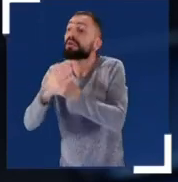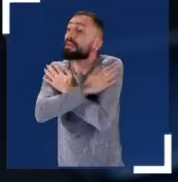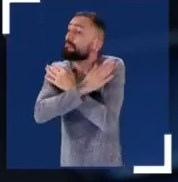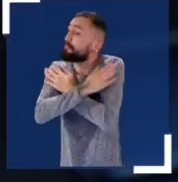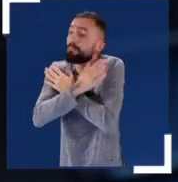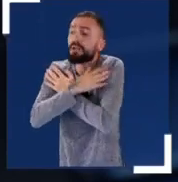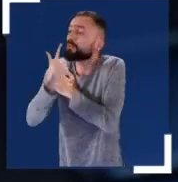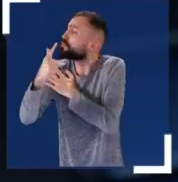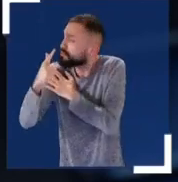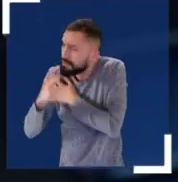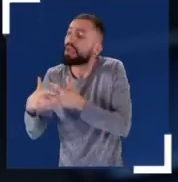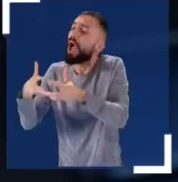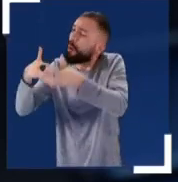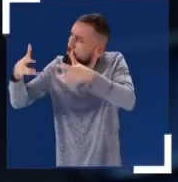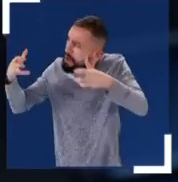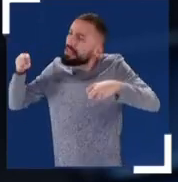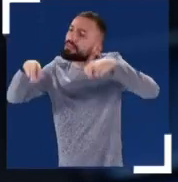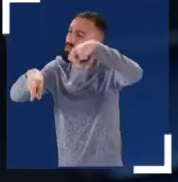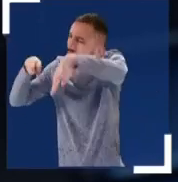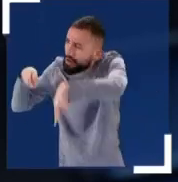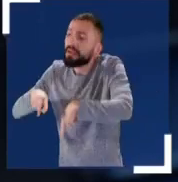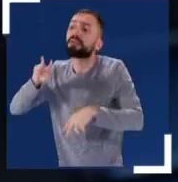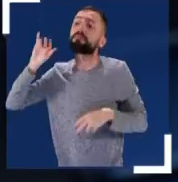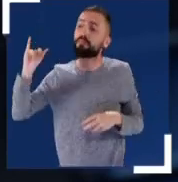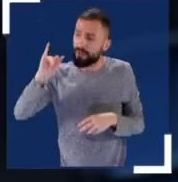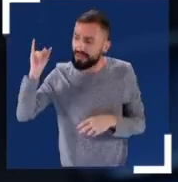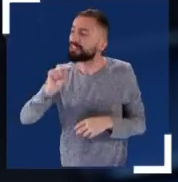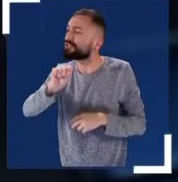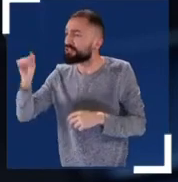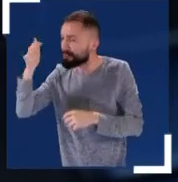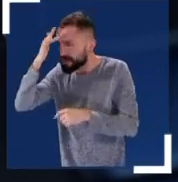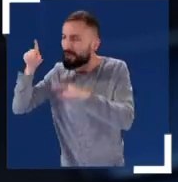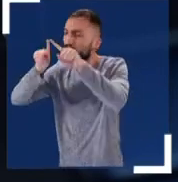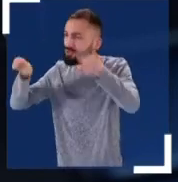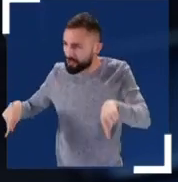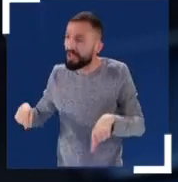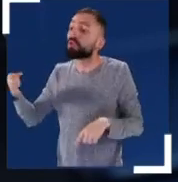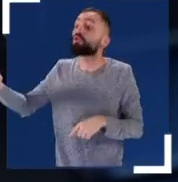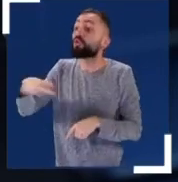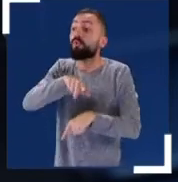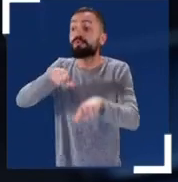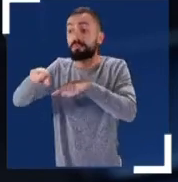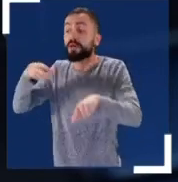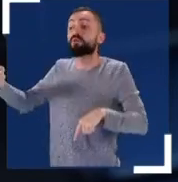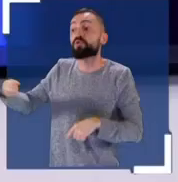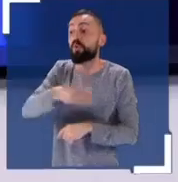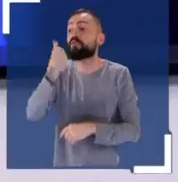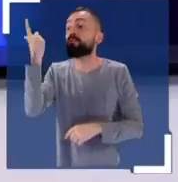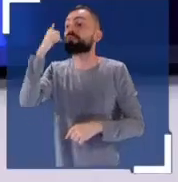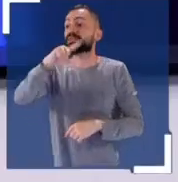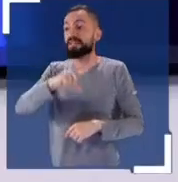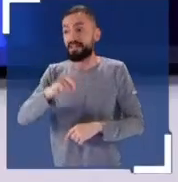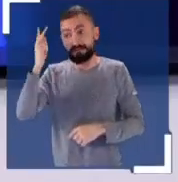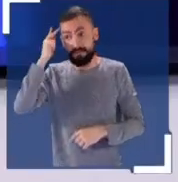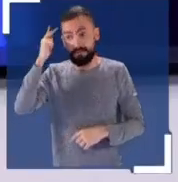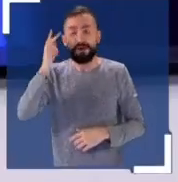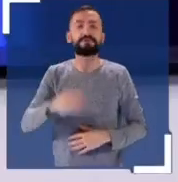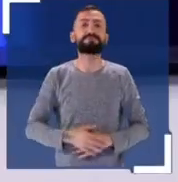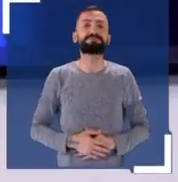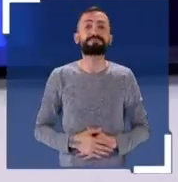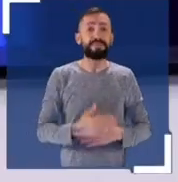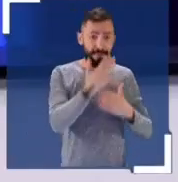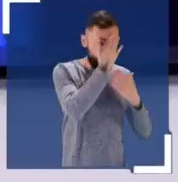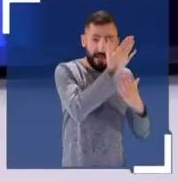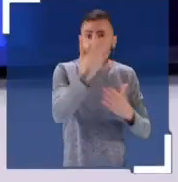da área pública. Valorizar os servidores e valorizar a geração de novos empregos e oportunidades em São Paulo. Muito obrigado, senhores candidatos. Nós